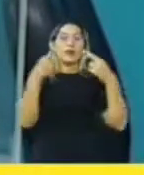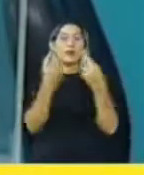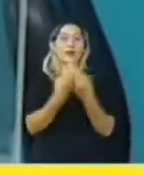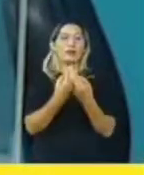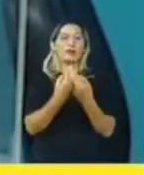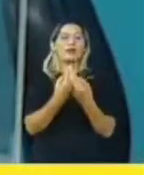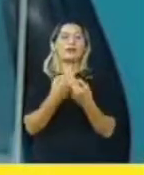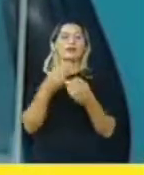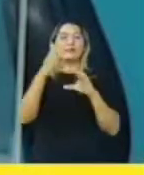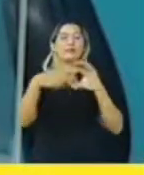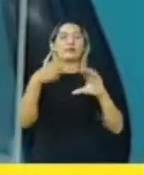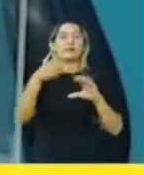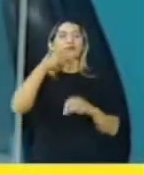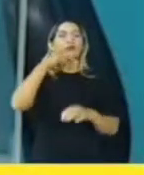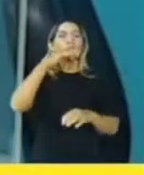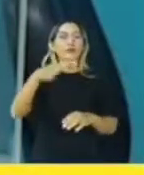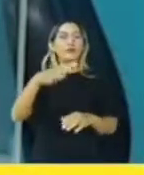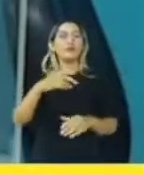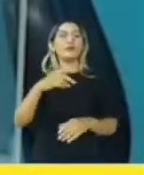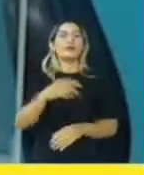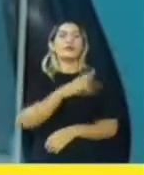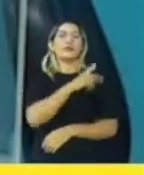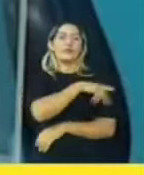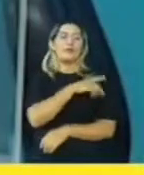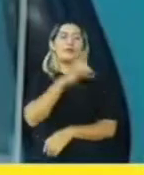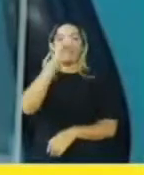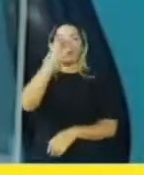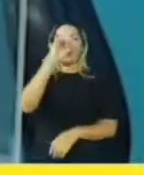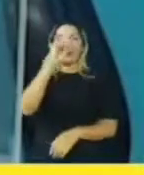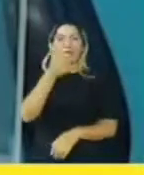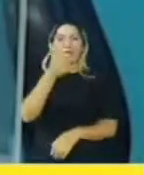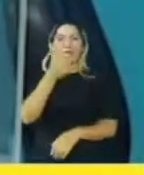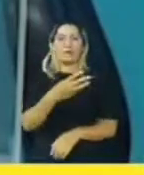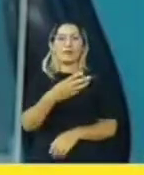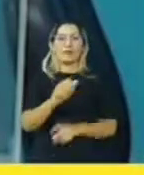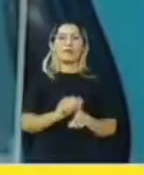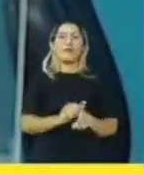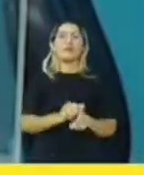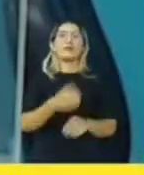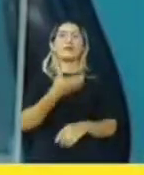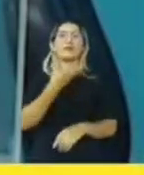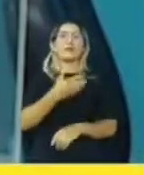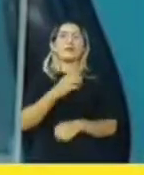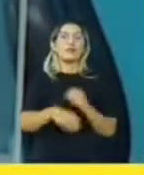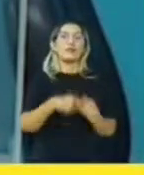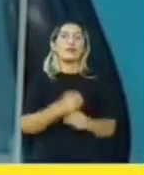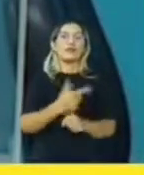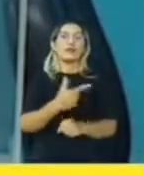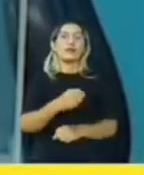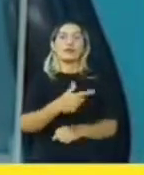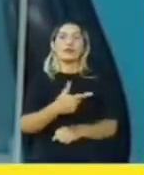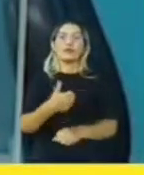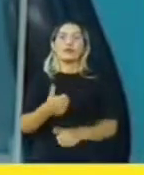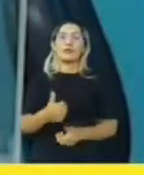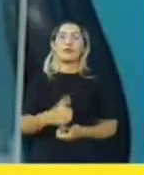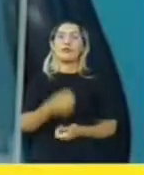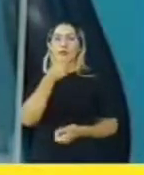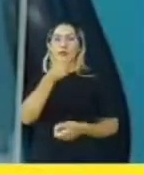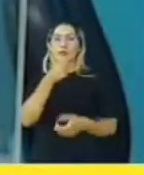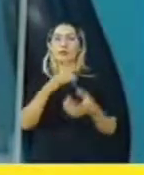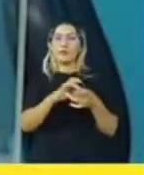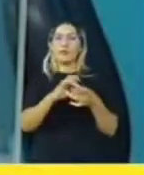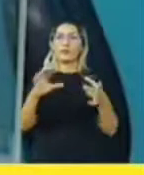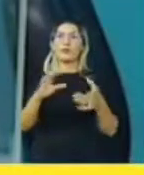da Câmara Municipal de Parnaíba Estado do Piauí em 13 dezembro 2028 Carlos Augusto corrente pessoa vereador do dem se o pedido de